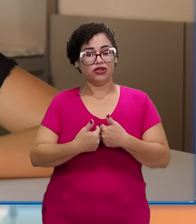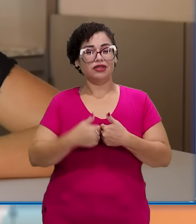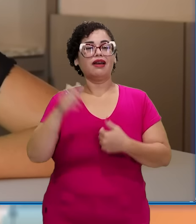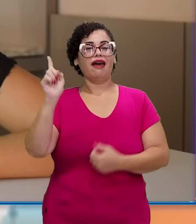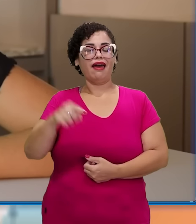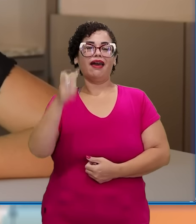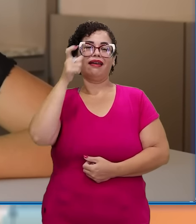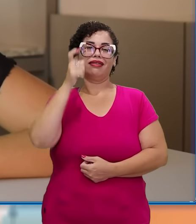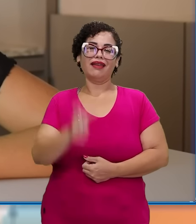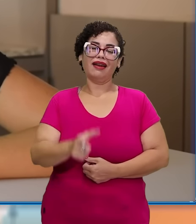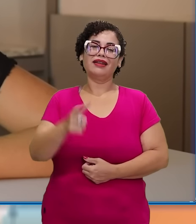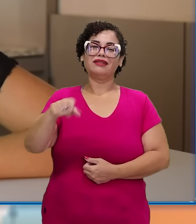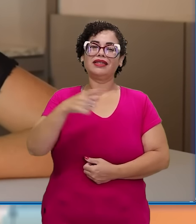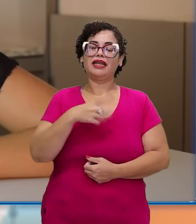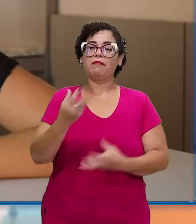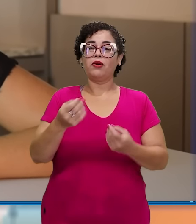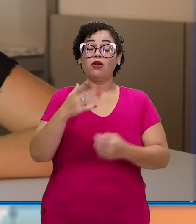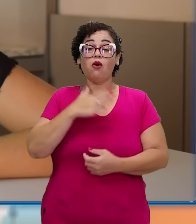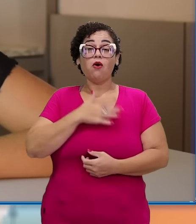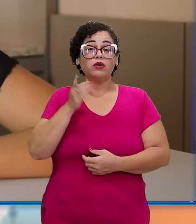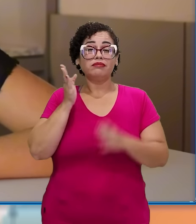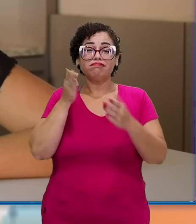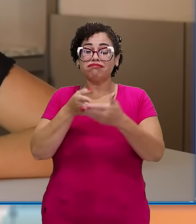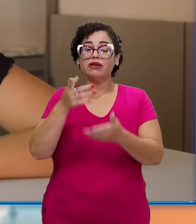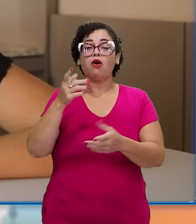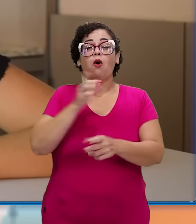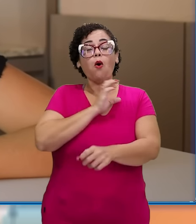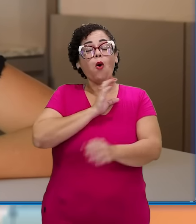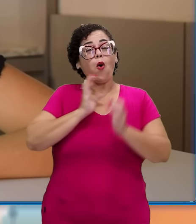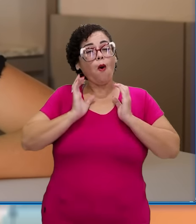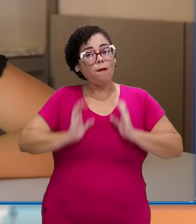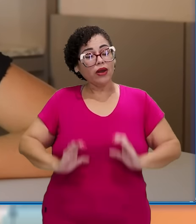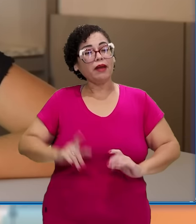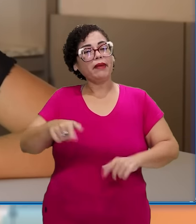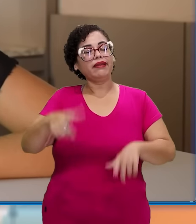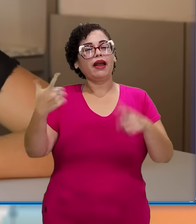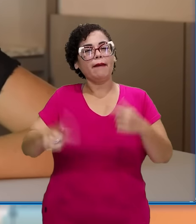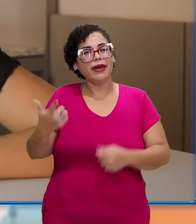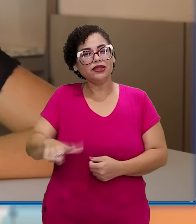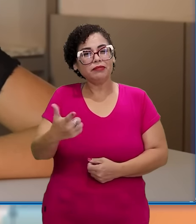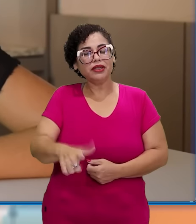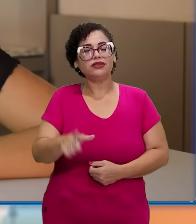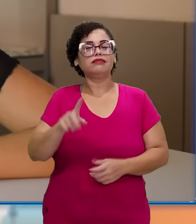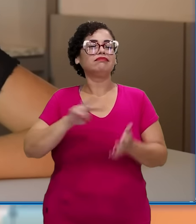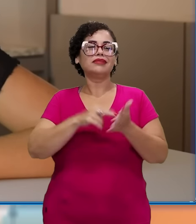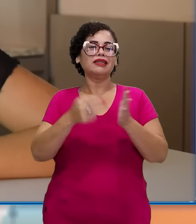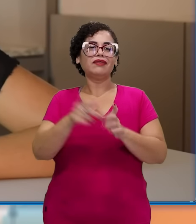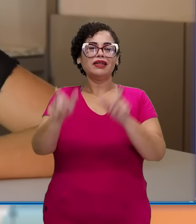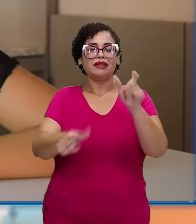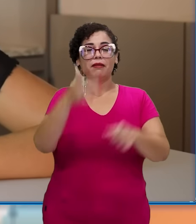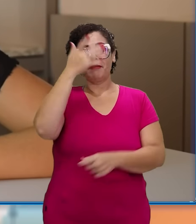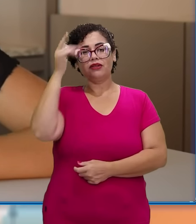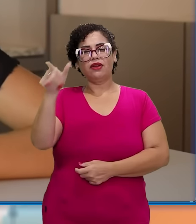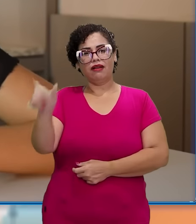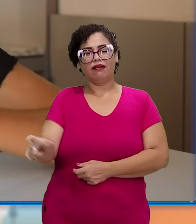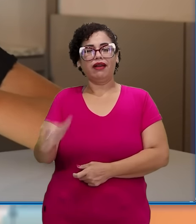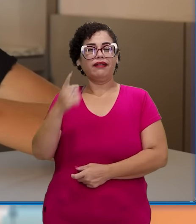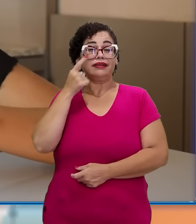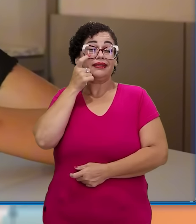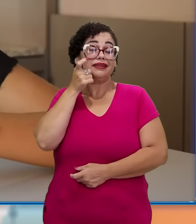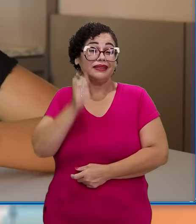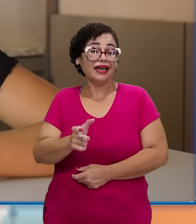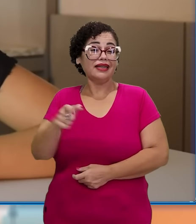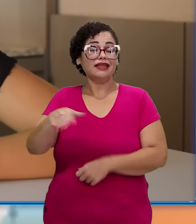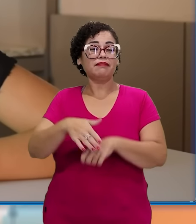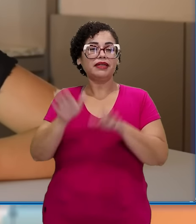autistas são os interesses intensos e os comportamentos repetitivos Isso significa que essas pessoas vão ter interesses